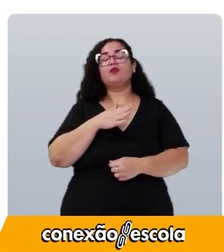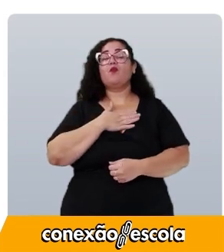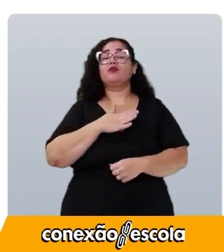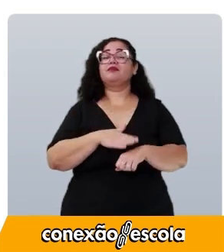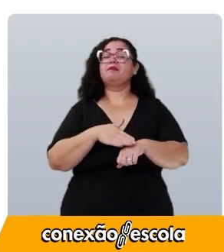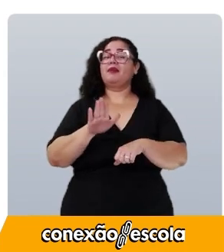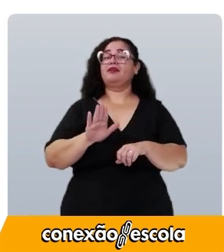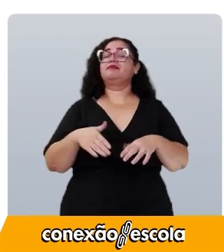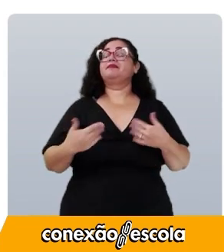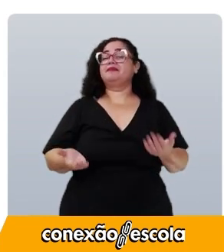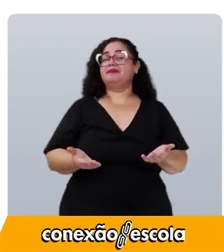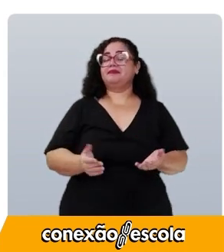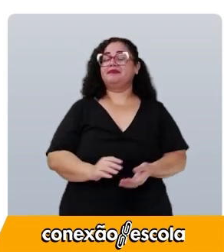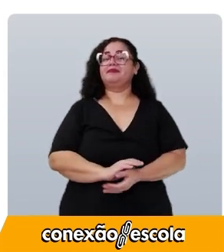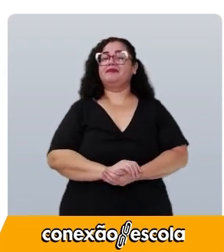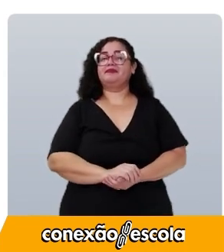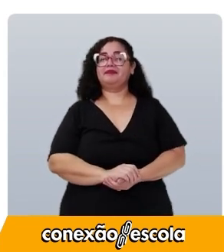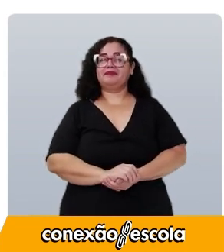mais gostam?